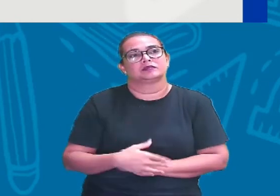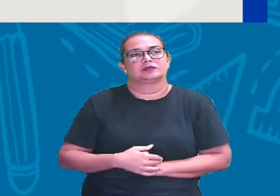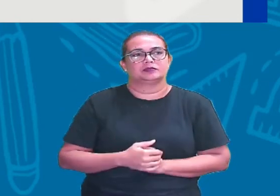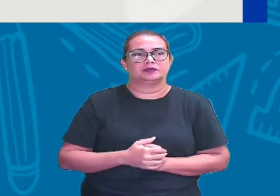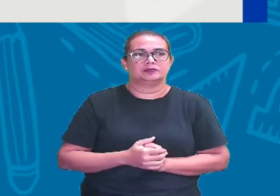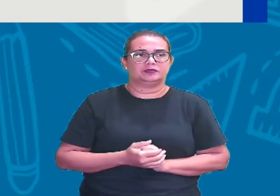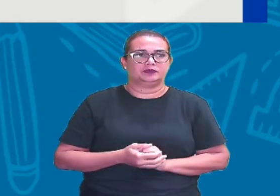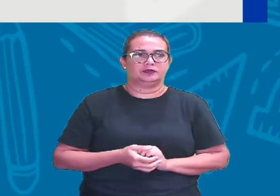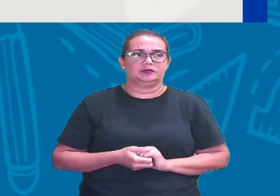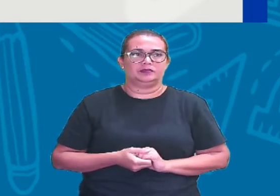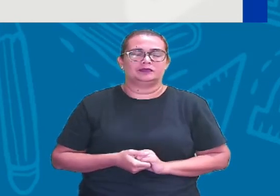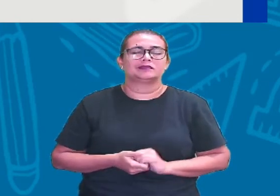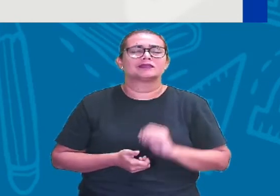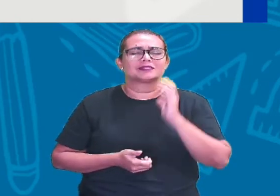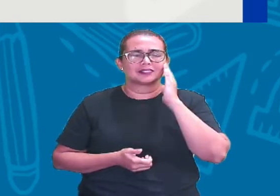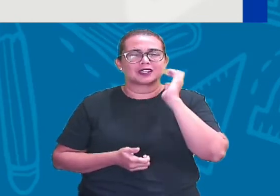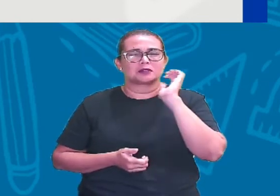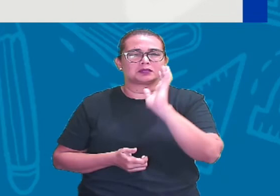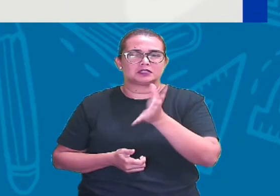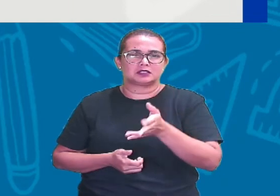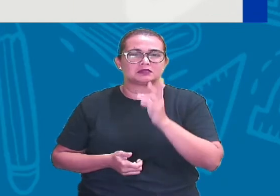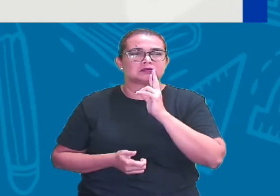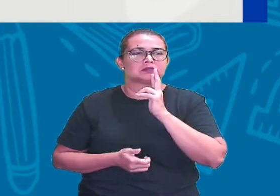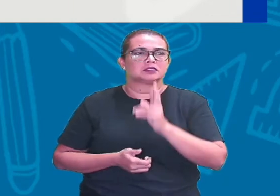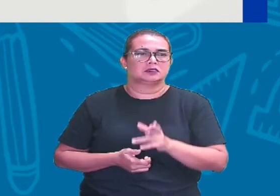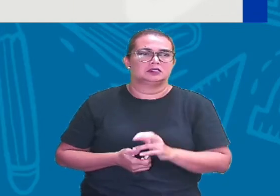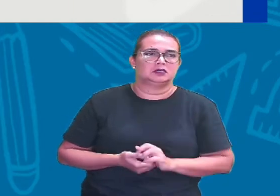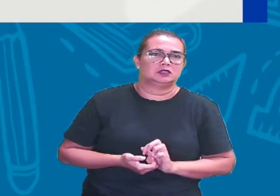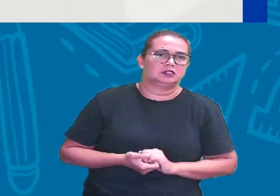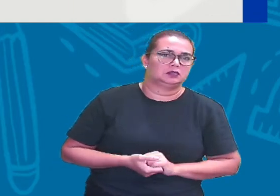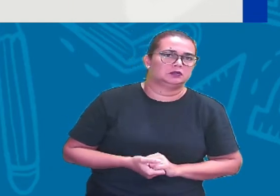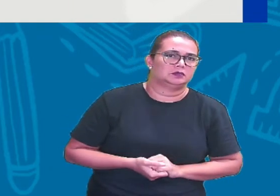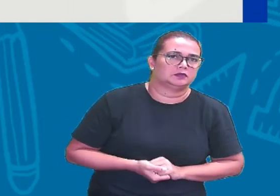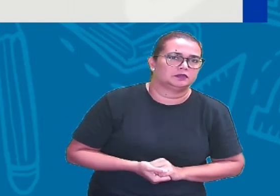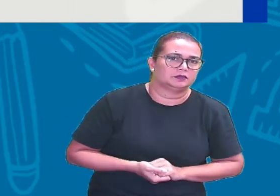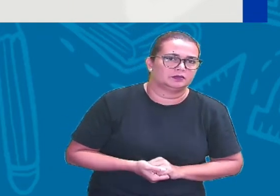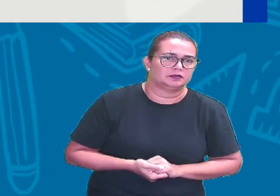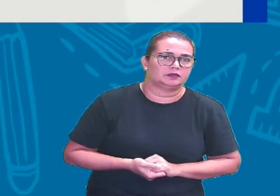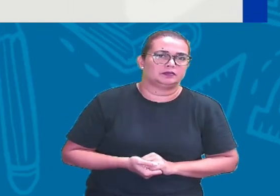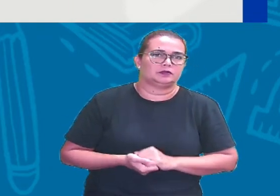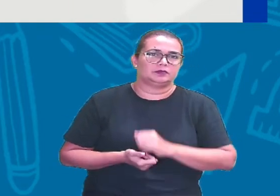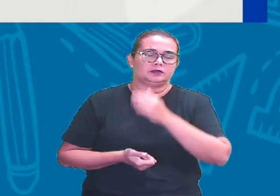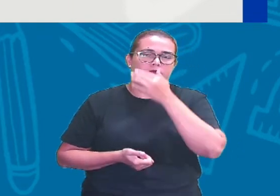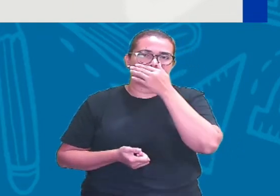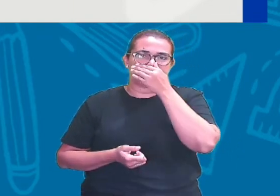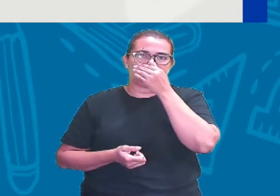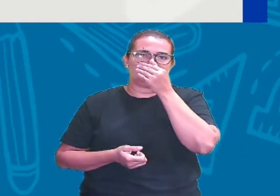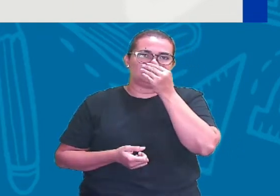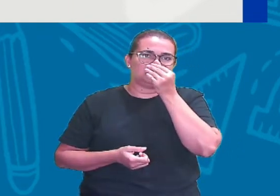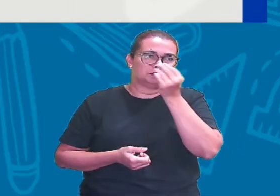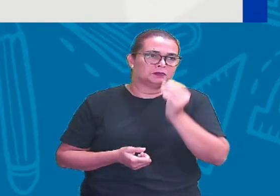Beleza, tenho certeza que você sabe qual é a resposta. Qual é a resposta aqui? Epa, deixa eu voltar.